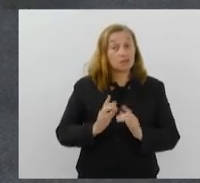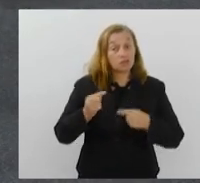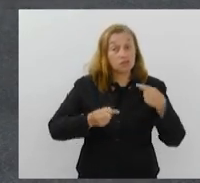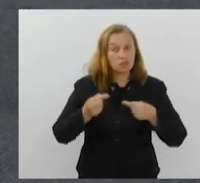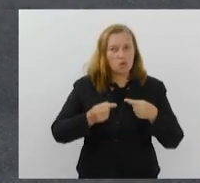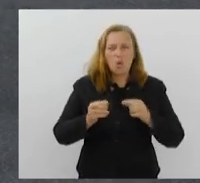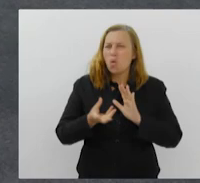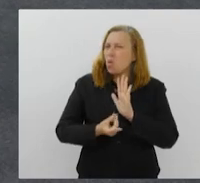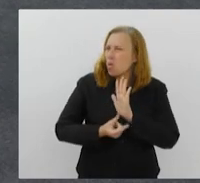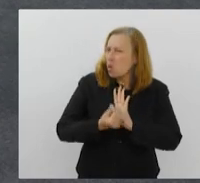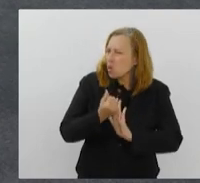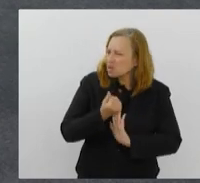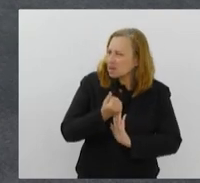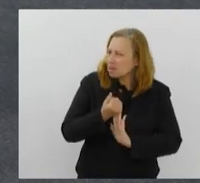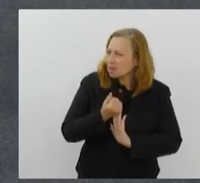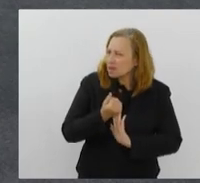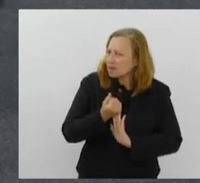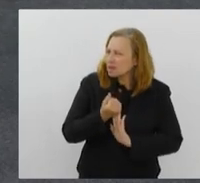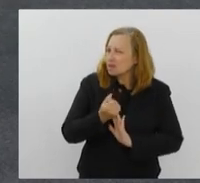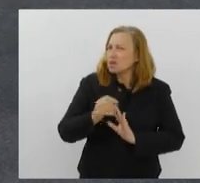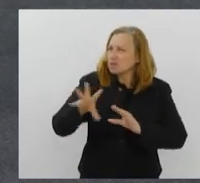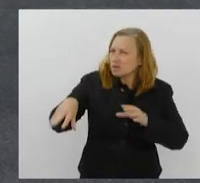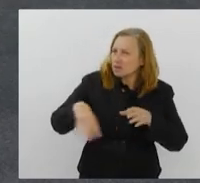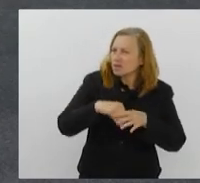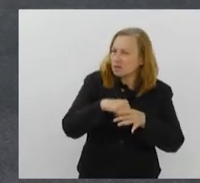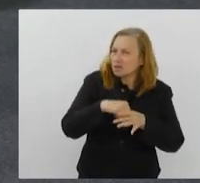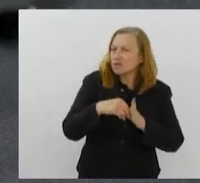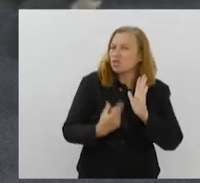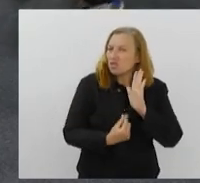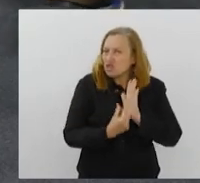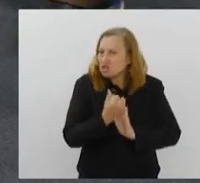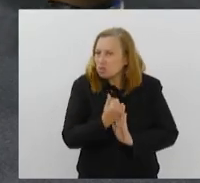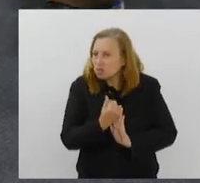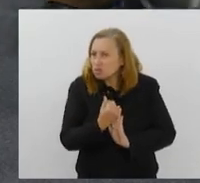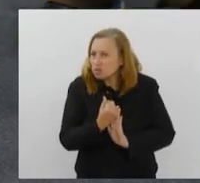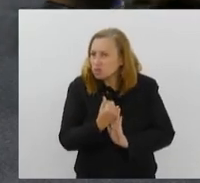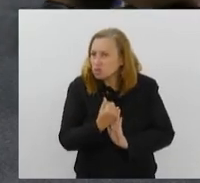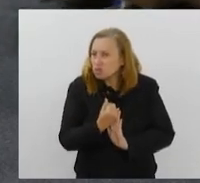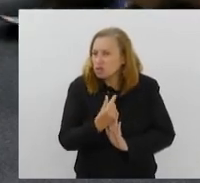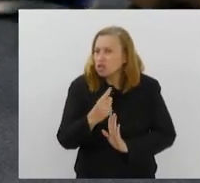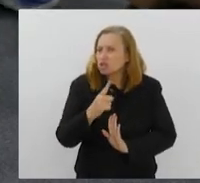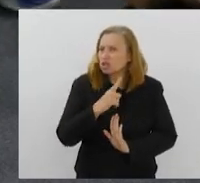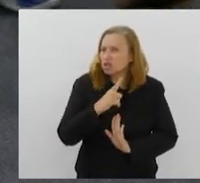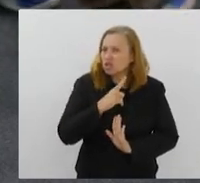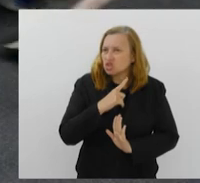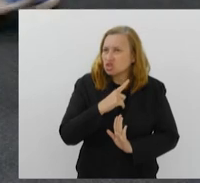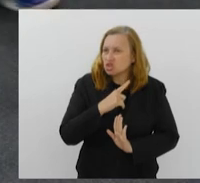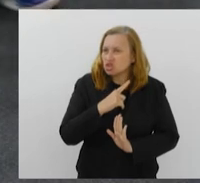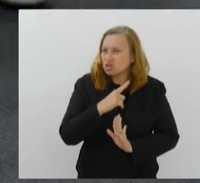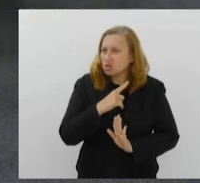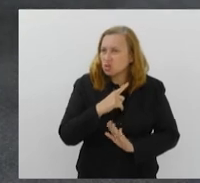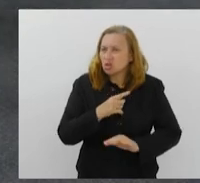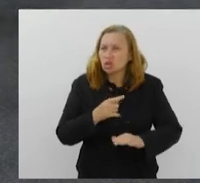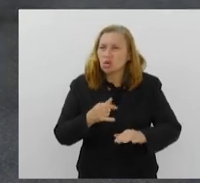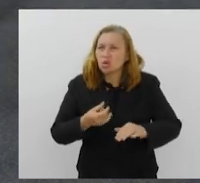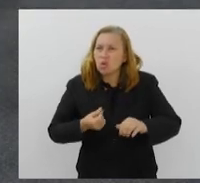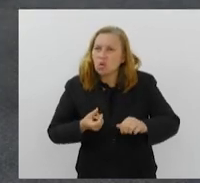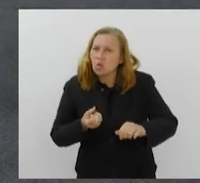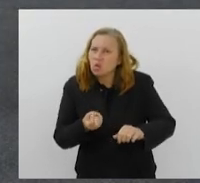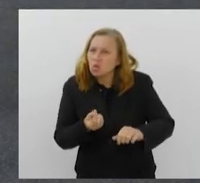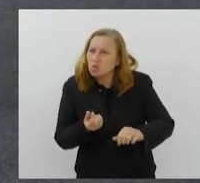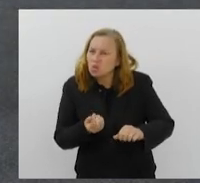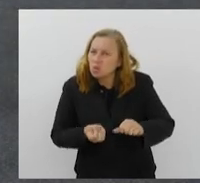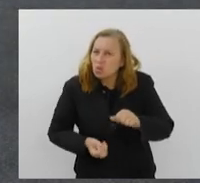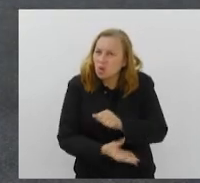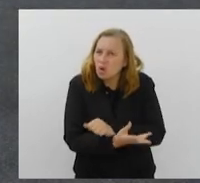O orçamento, quando era aplicado na parte de investimento, tinha escândalo, tinha corrupção